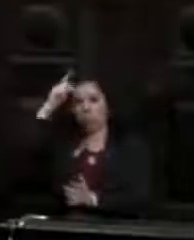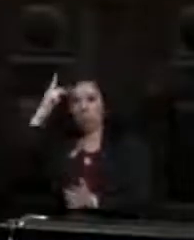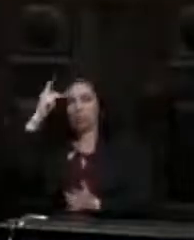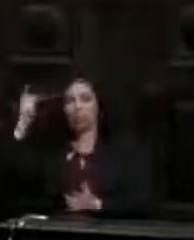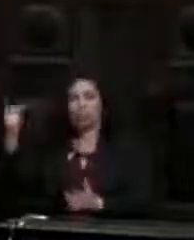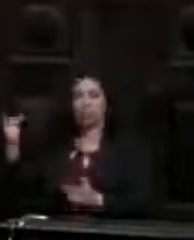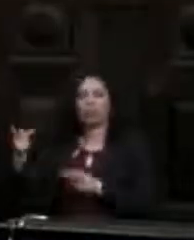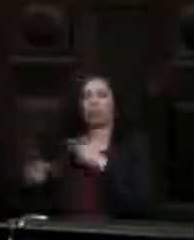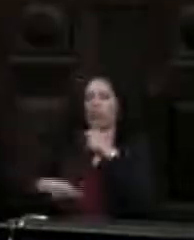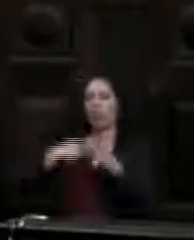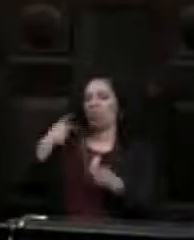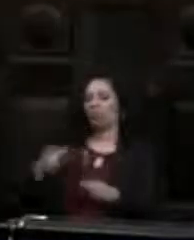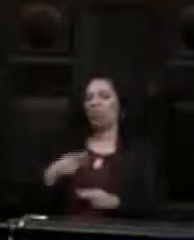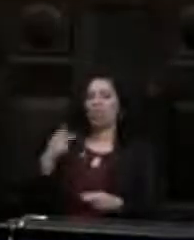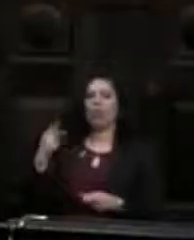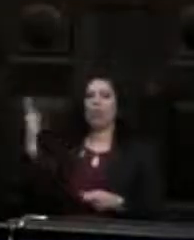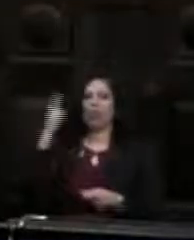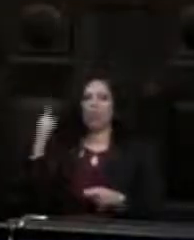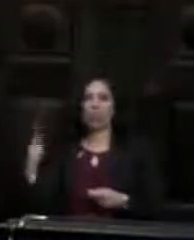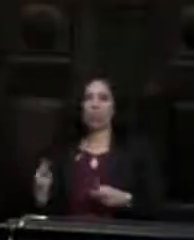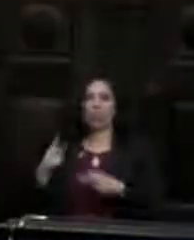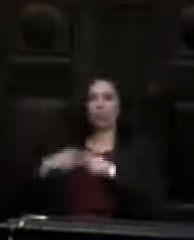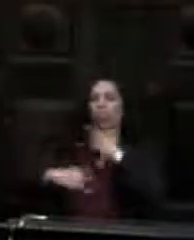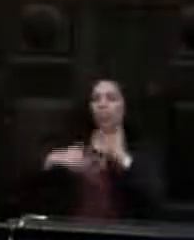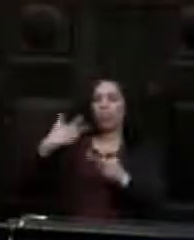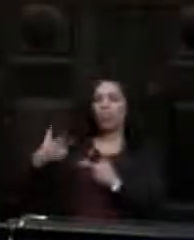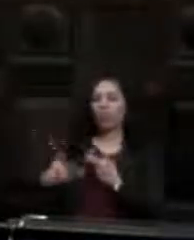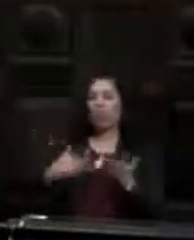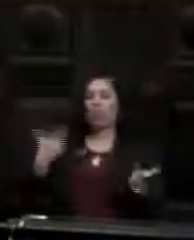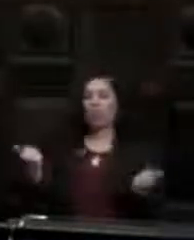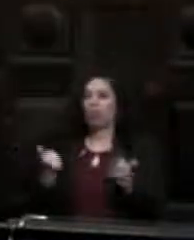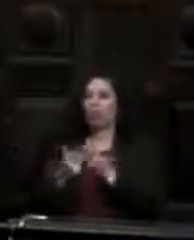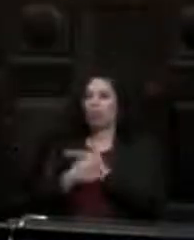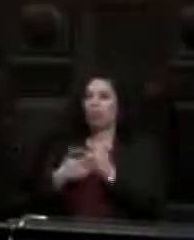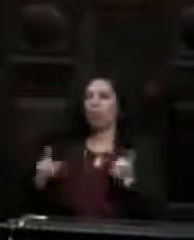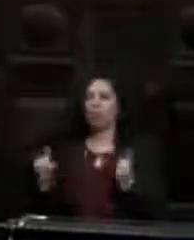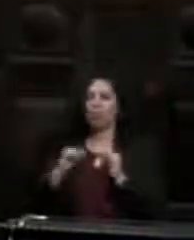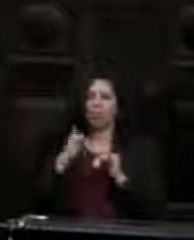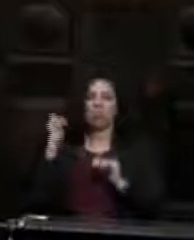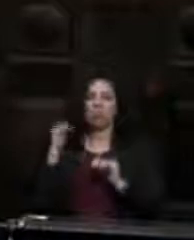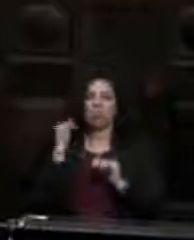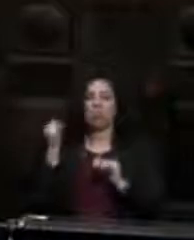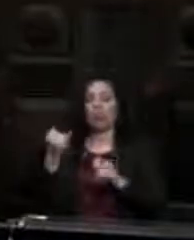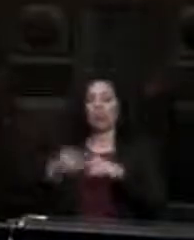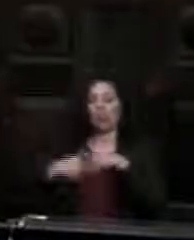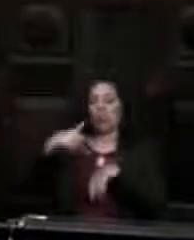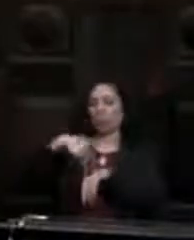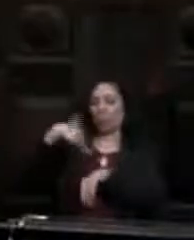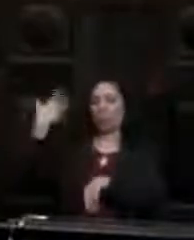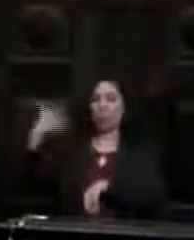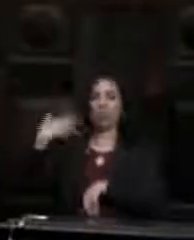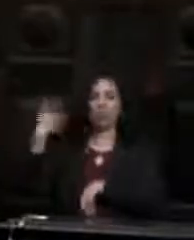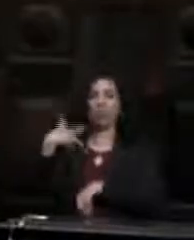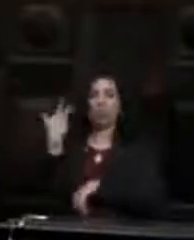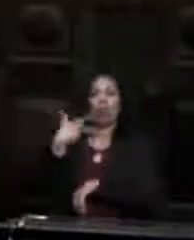orgulho do estado do Rio de Janeiro em ter exatamente aquele